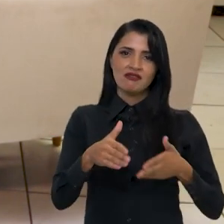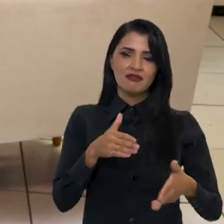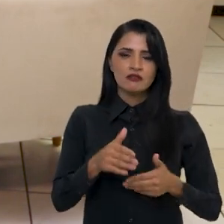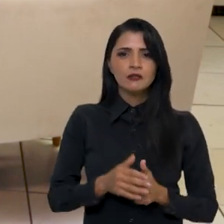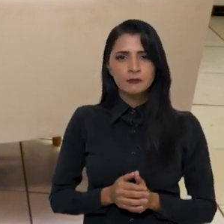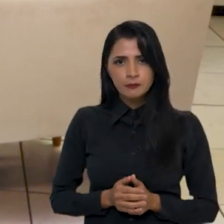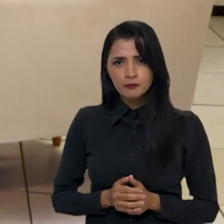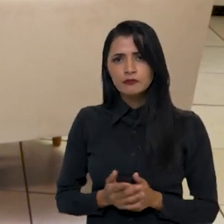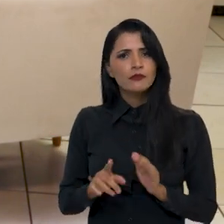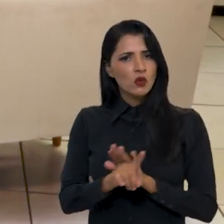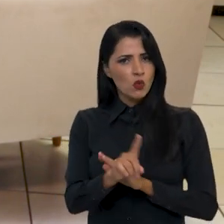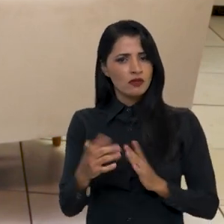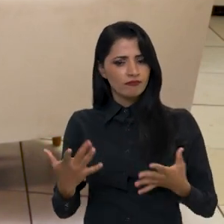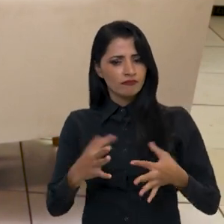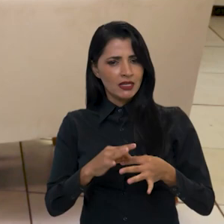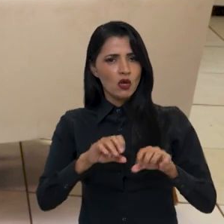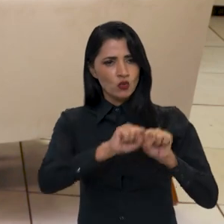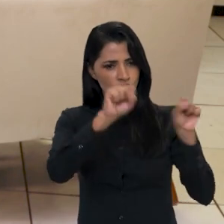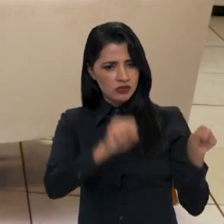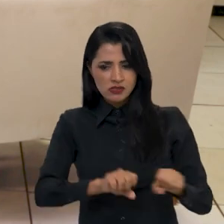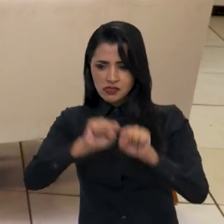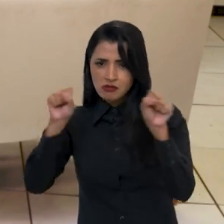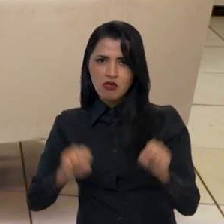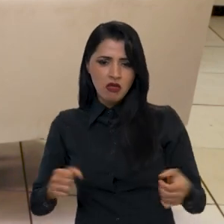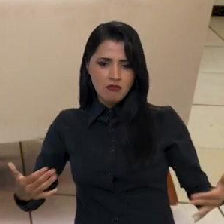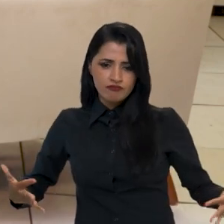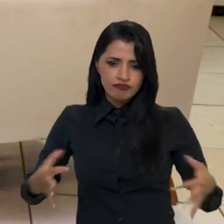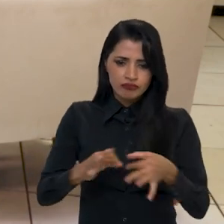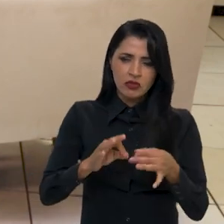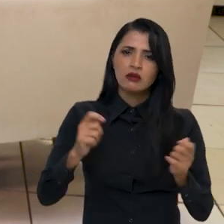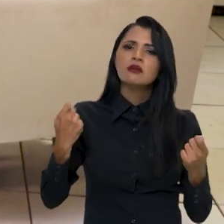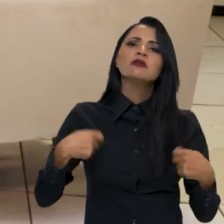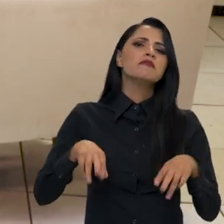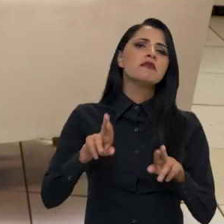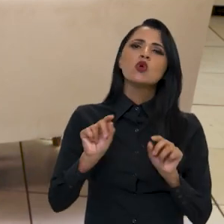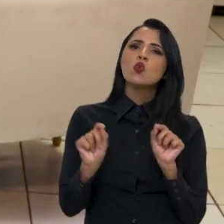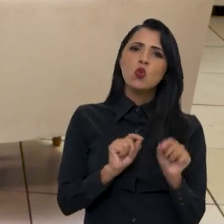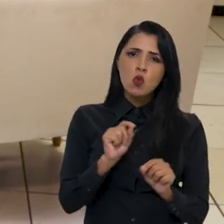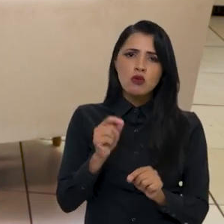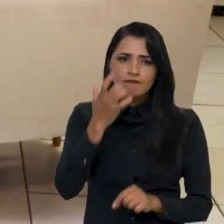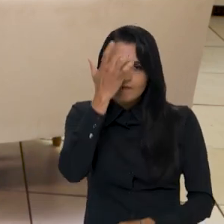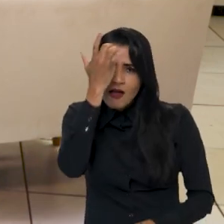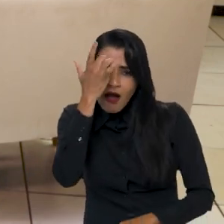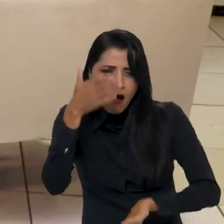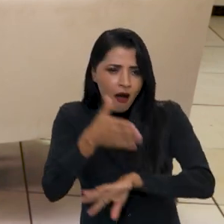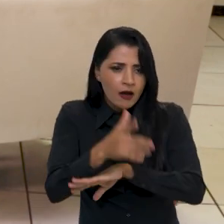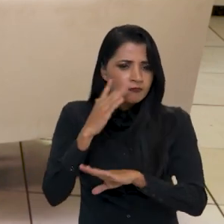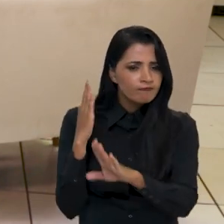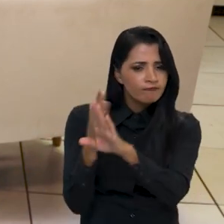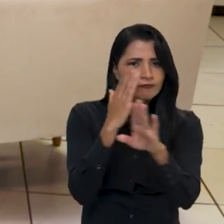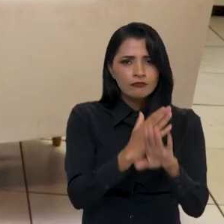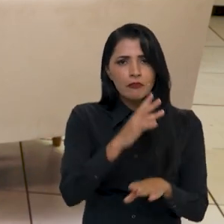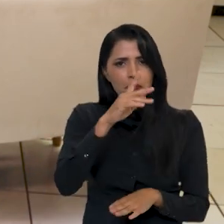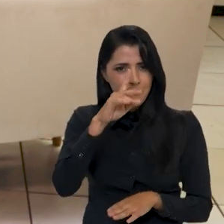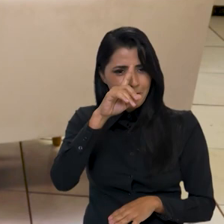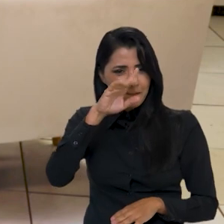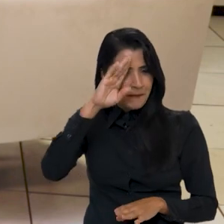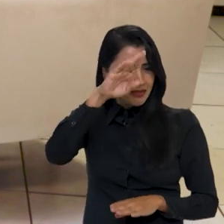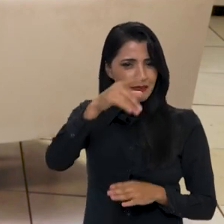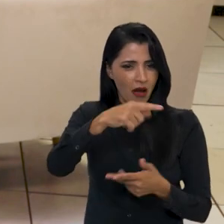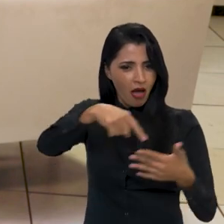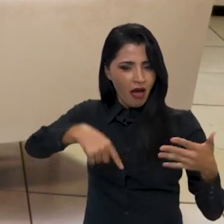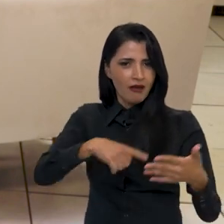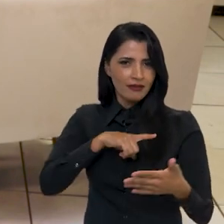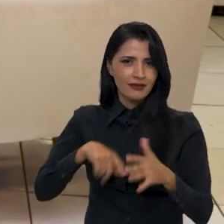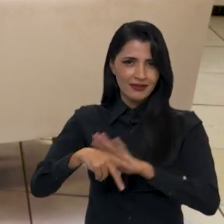cidadãos. E com essa integração dos sistemas, é esperado, naturalmente, que haja aí uma maior facilidade de identificar as principais